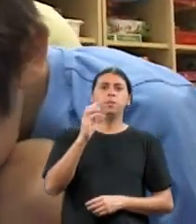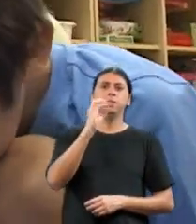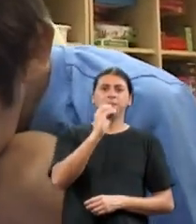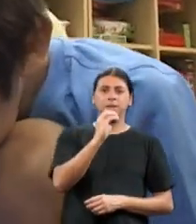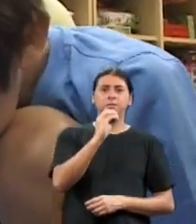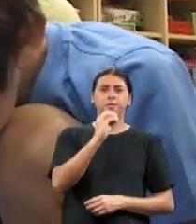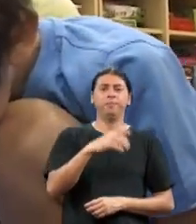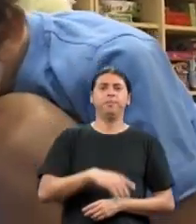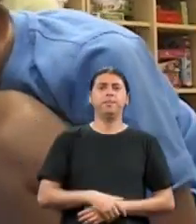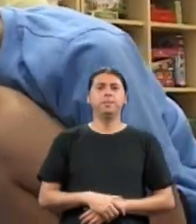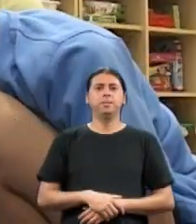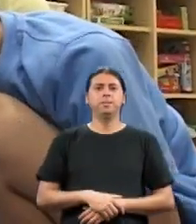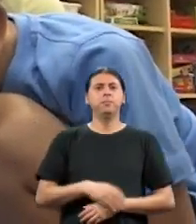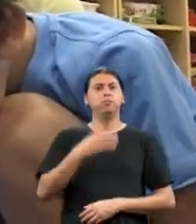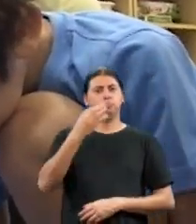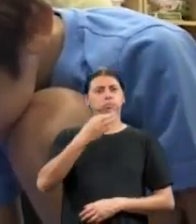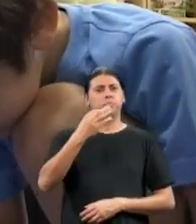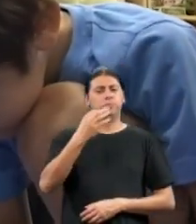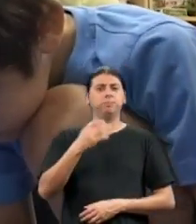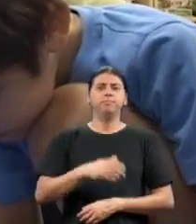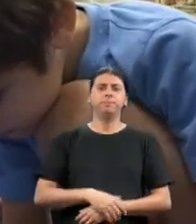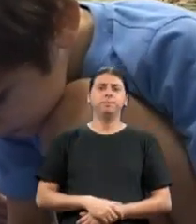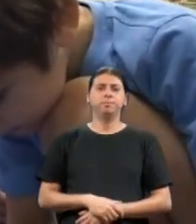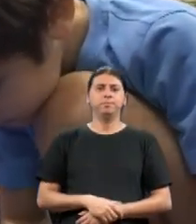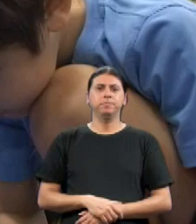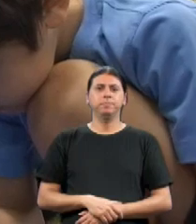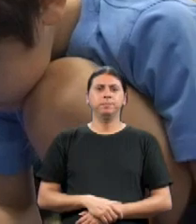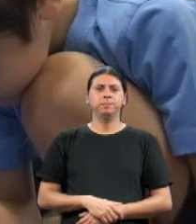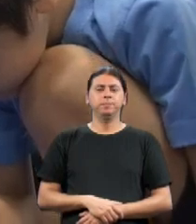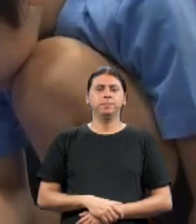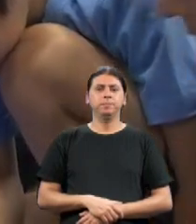1 e 0, isso mesmo.